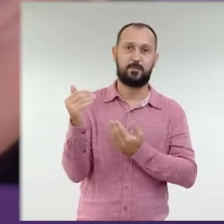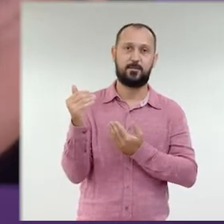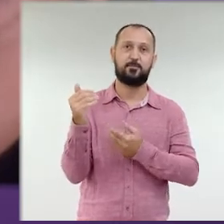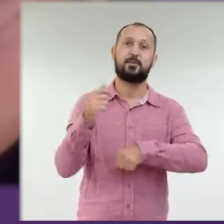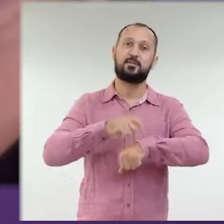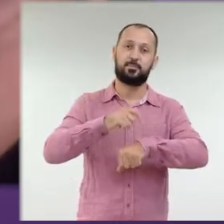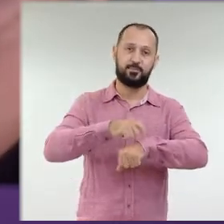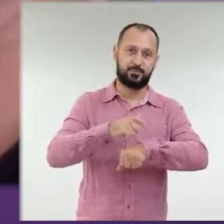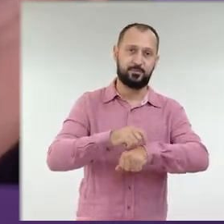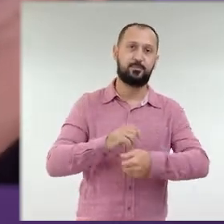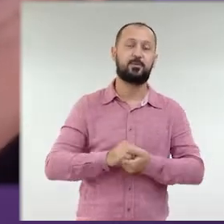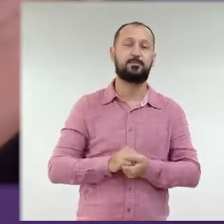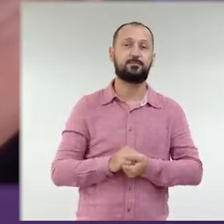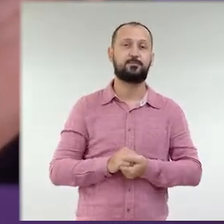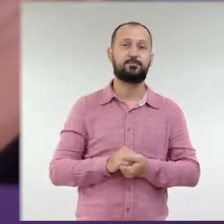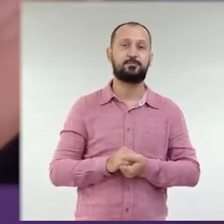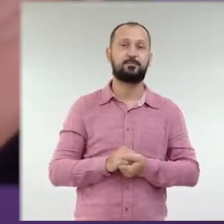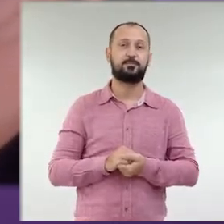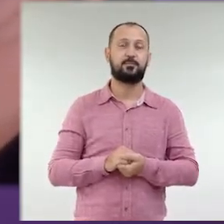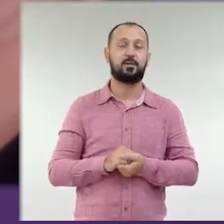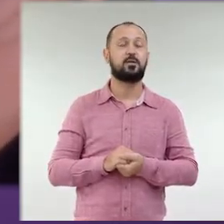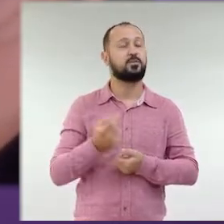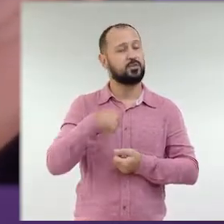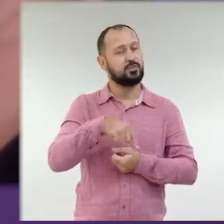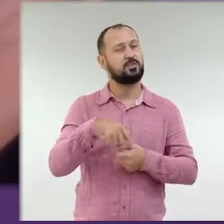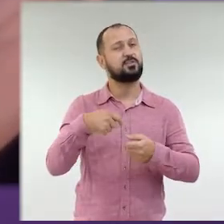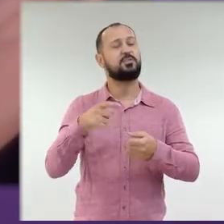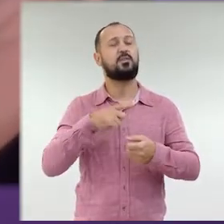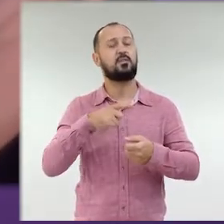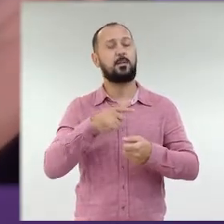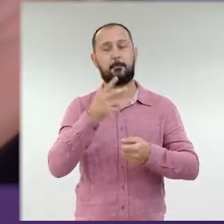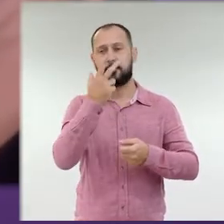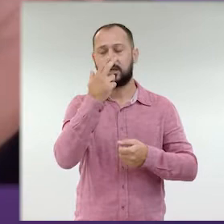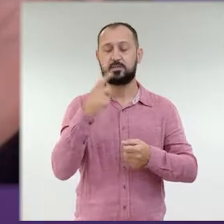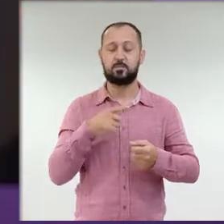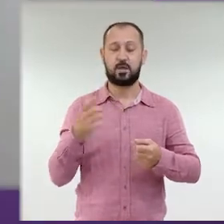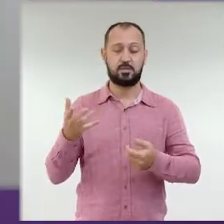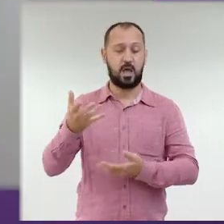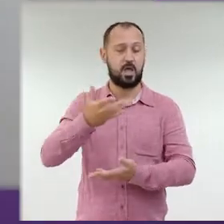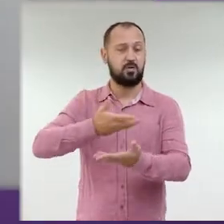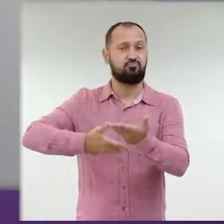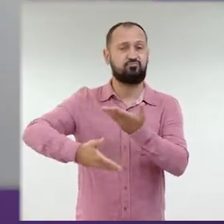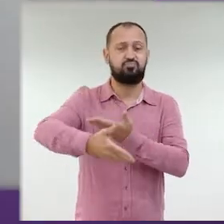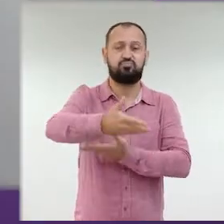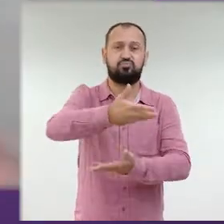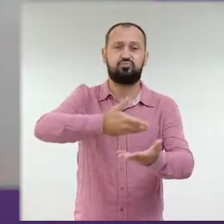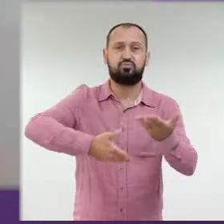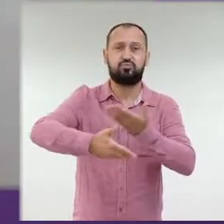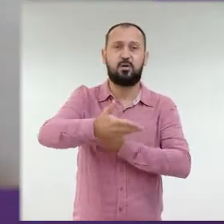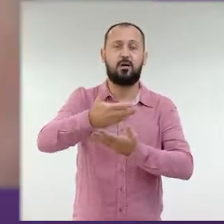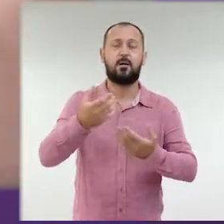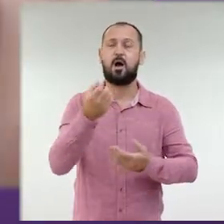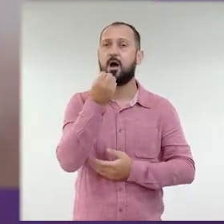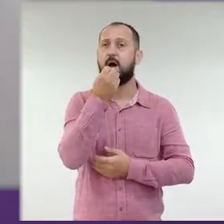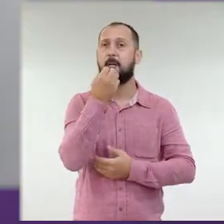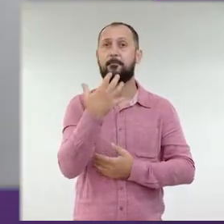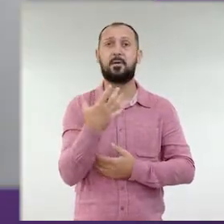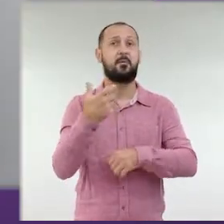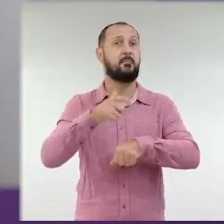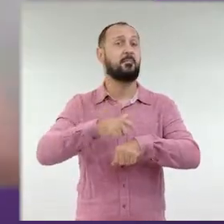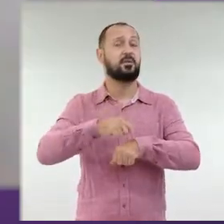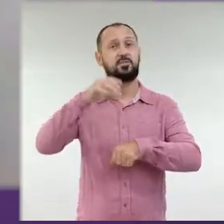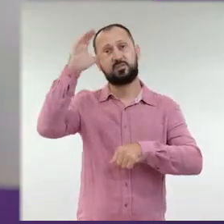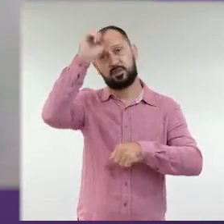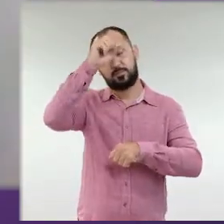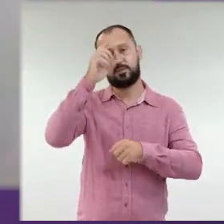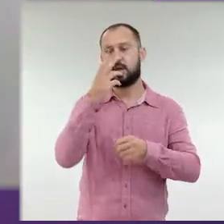adolescentes para essa questão. E a gente tem tido uma excelente troca. Às vezes a gente aprende muito